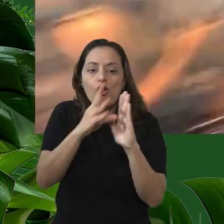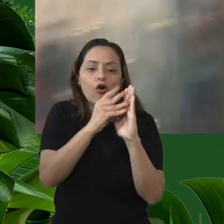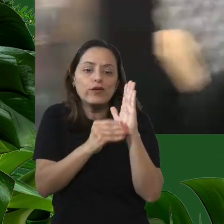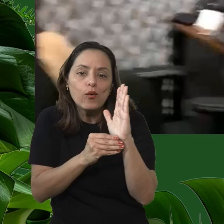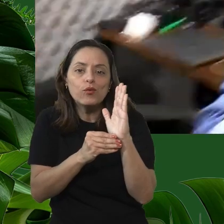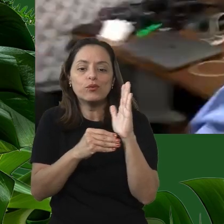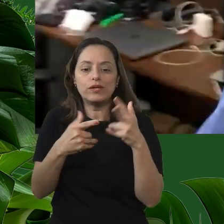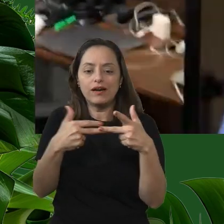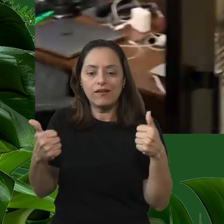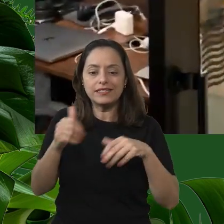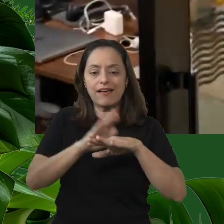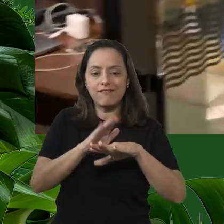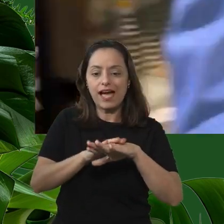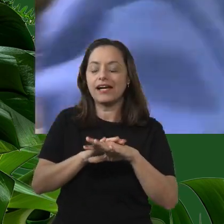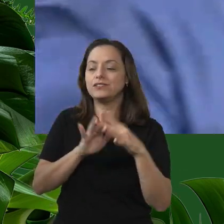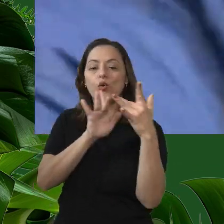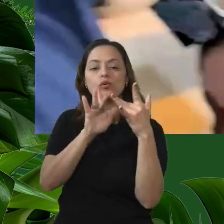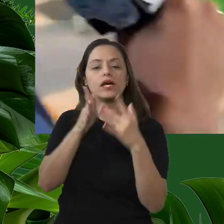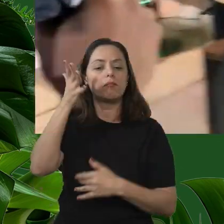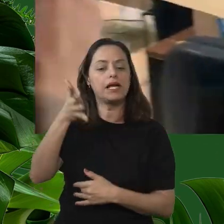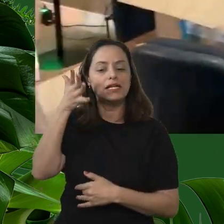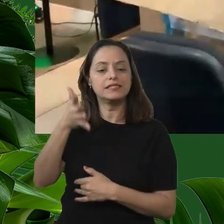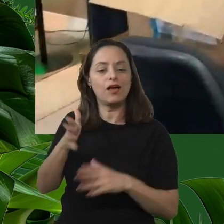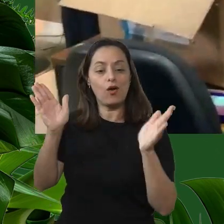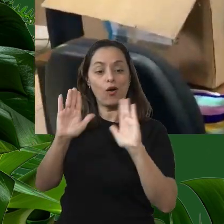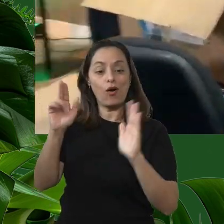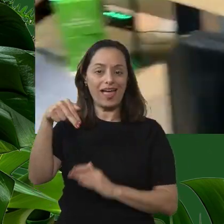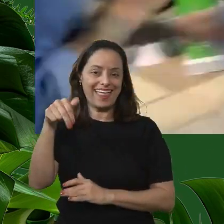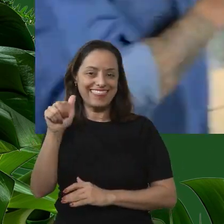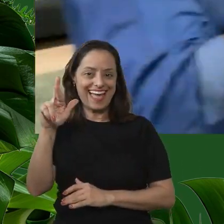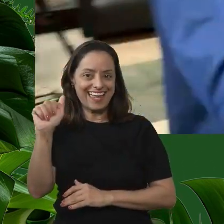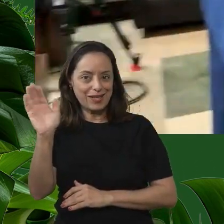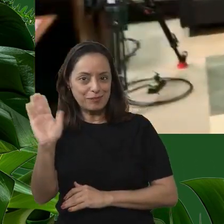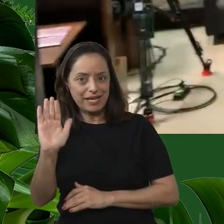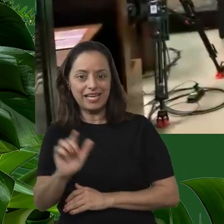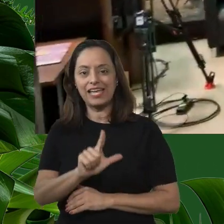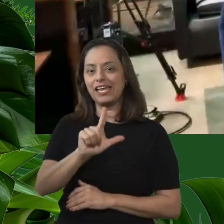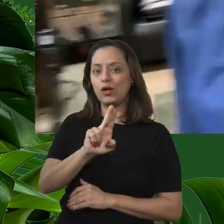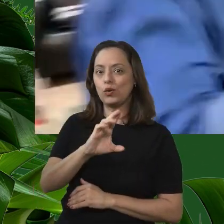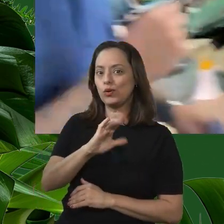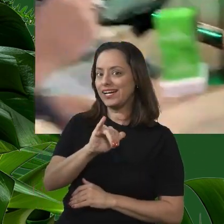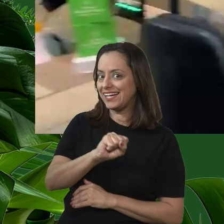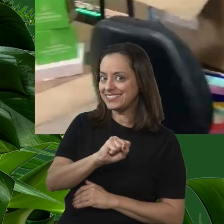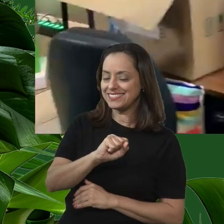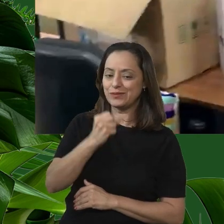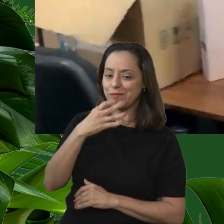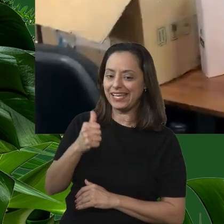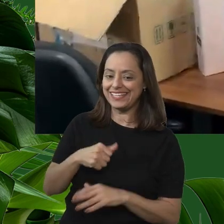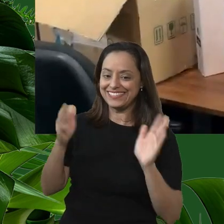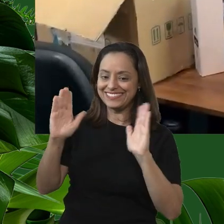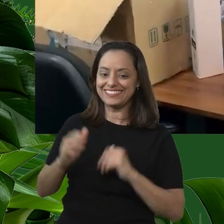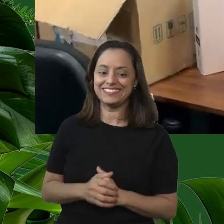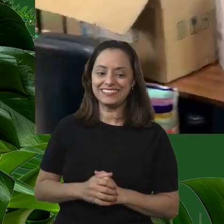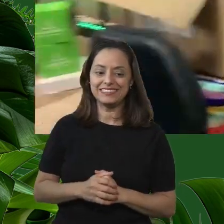parte com todos os outros palestrantes. Oi, Nara, tudo bem? Oi, tudo bem? Oi, Lucas, tudo bem? A produção